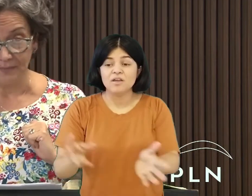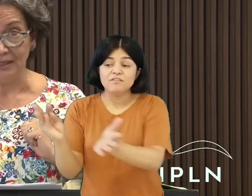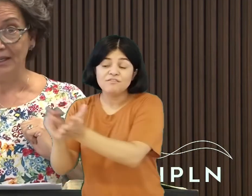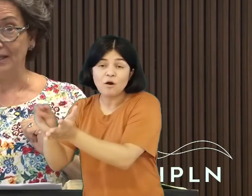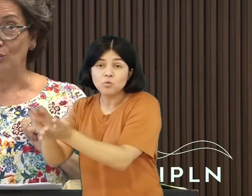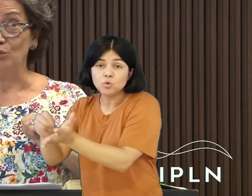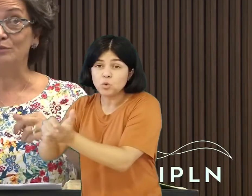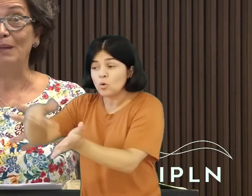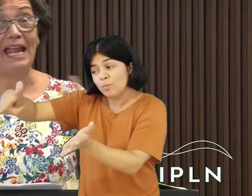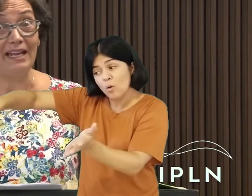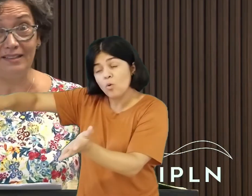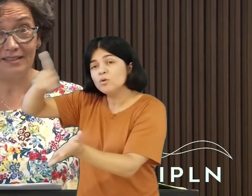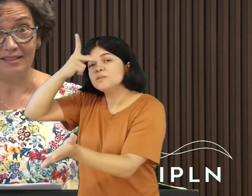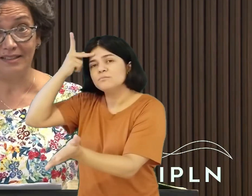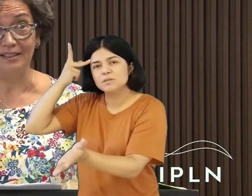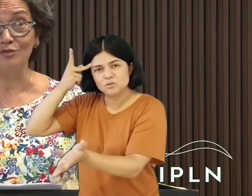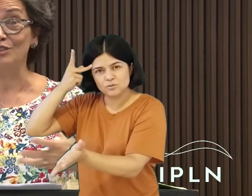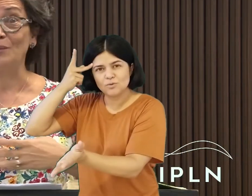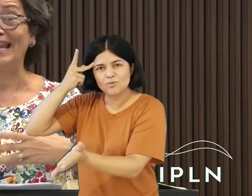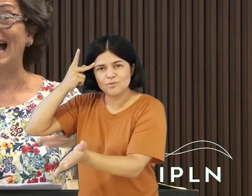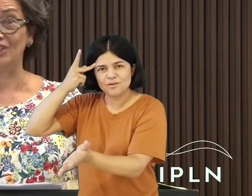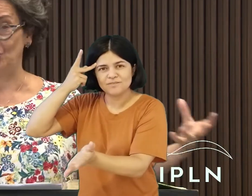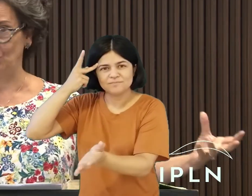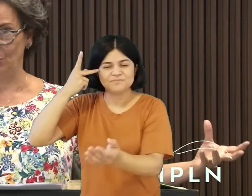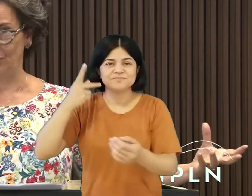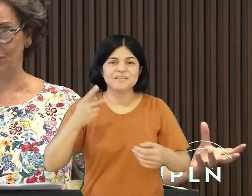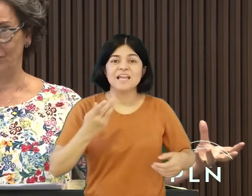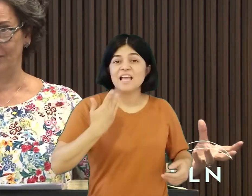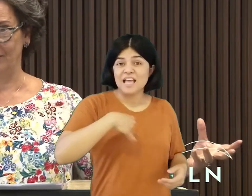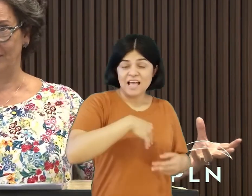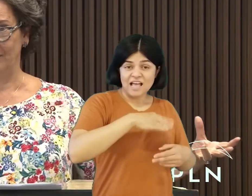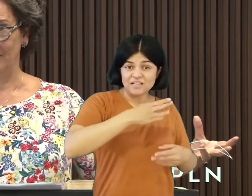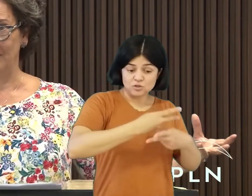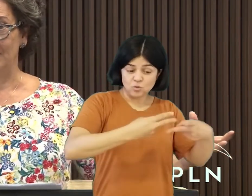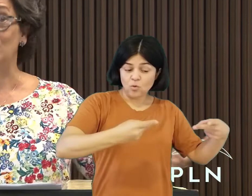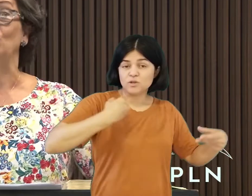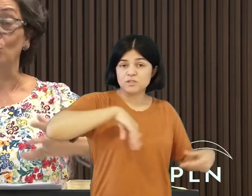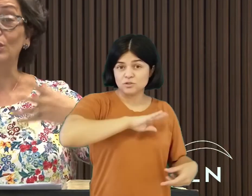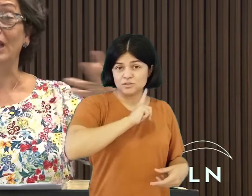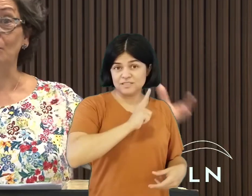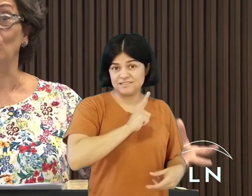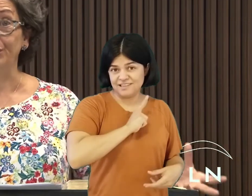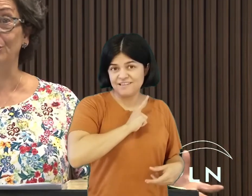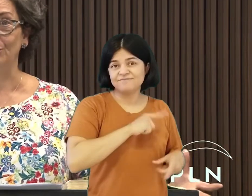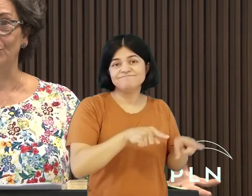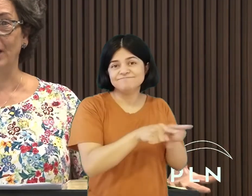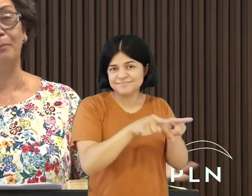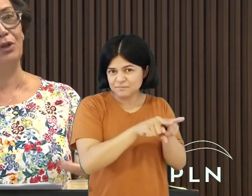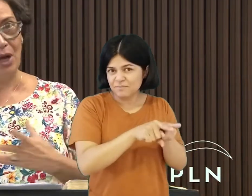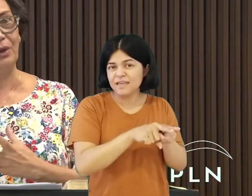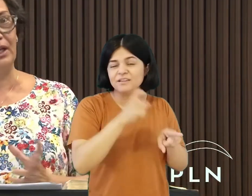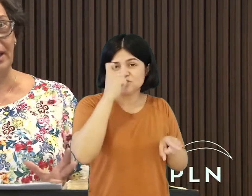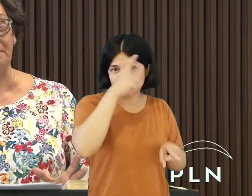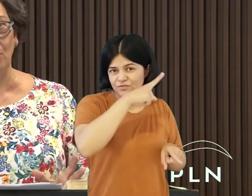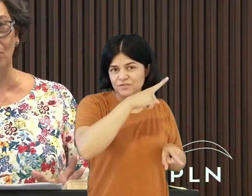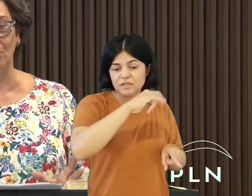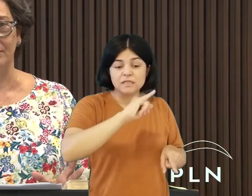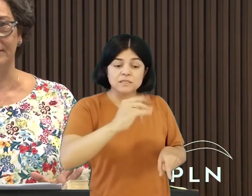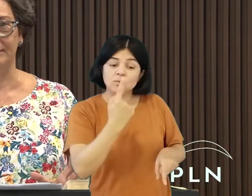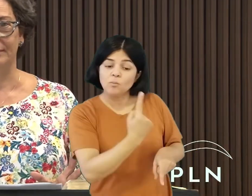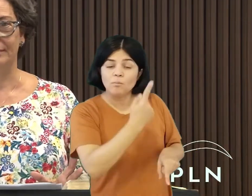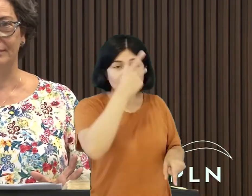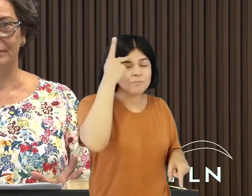mais, os bens, eles não são elásticos. Se um tem muito, é porque alguém tem